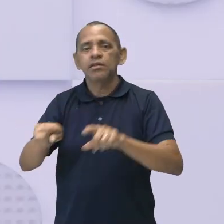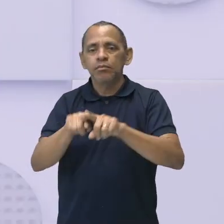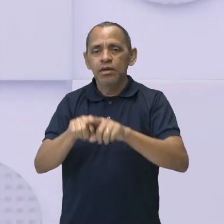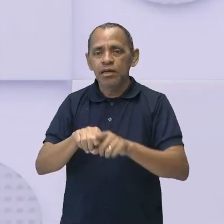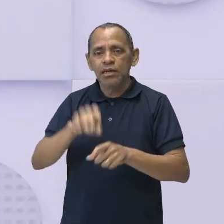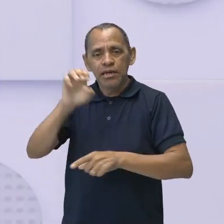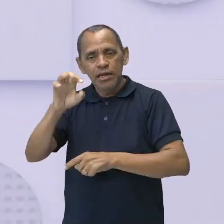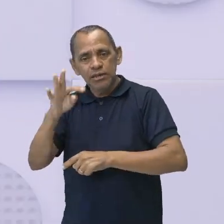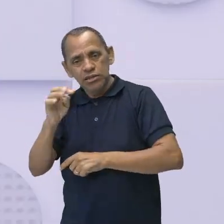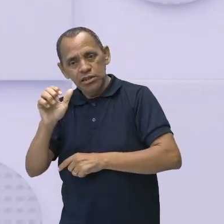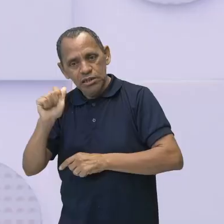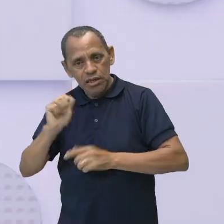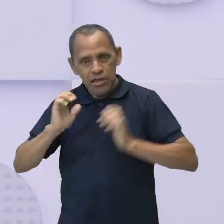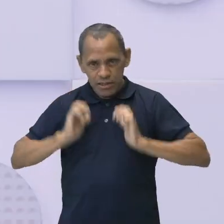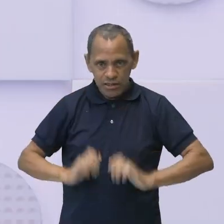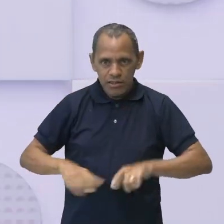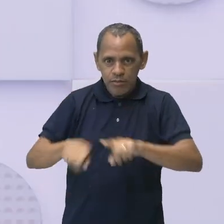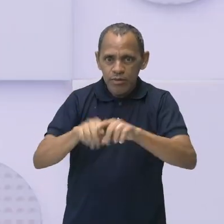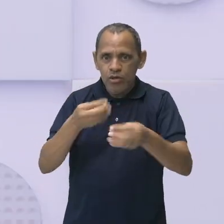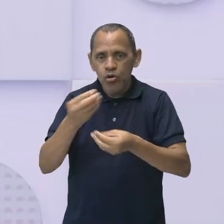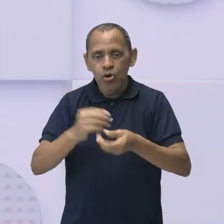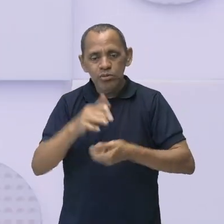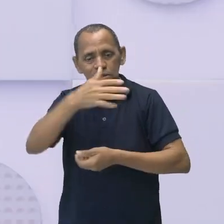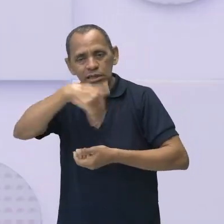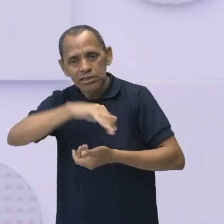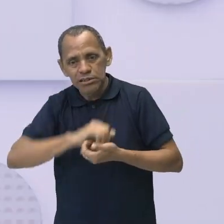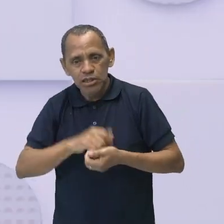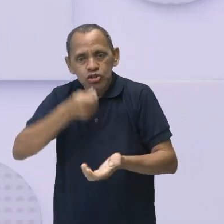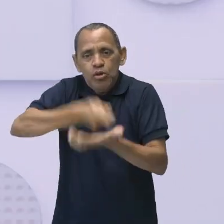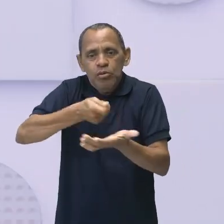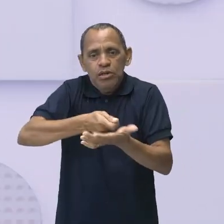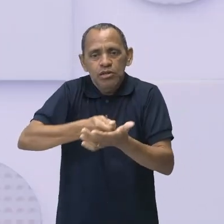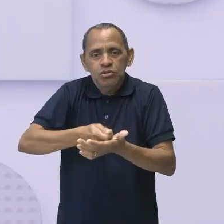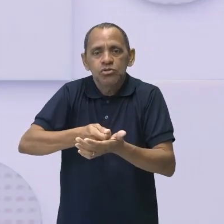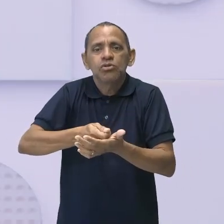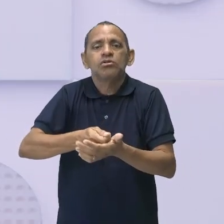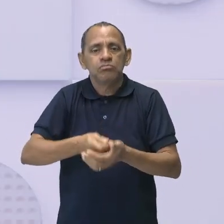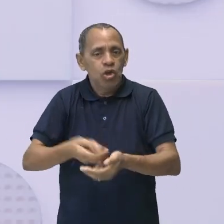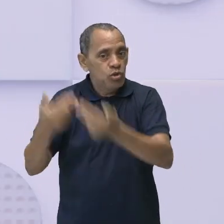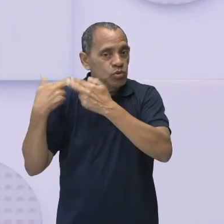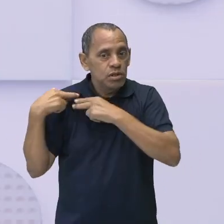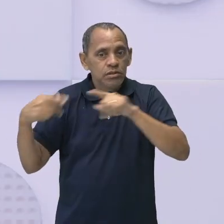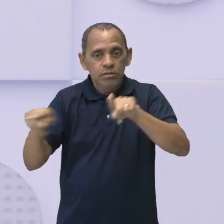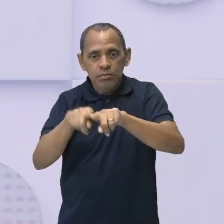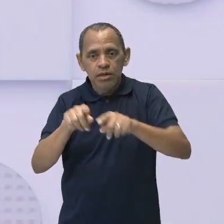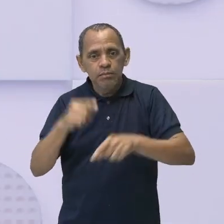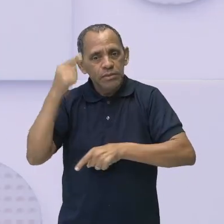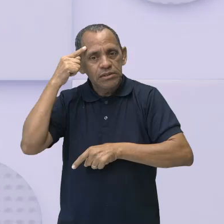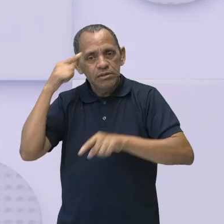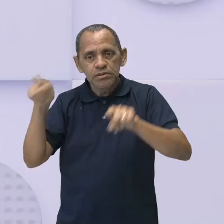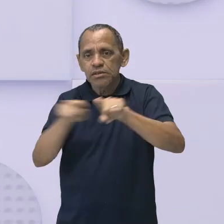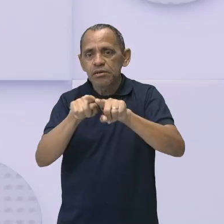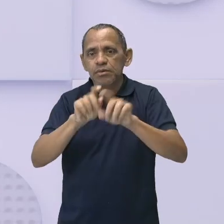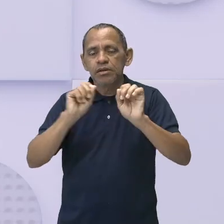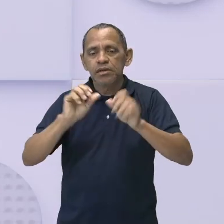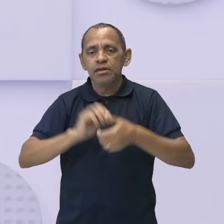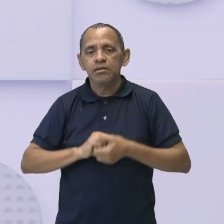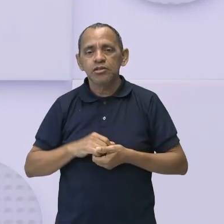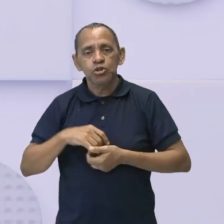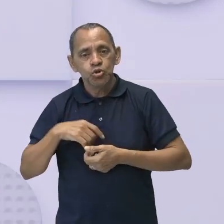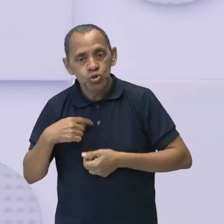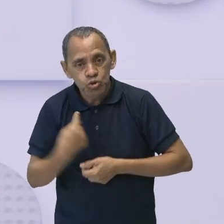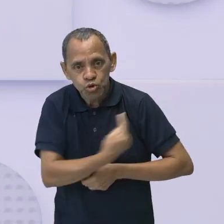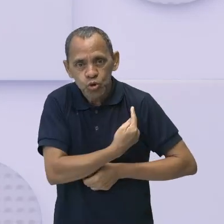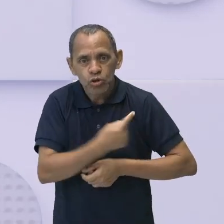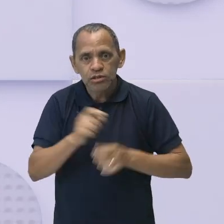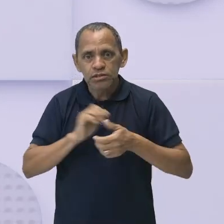campo deontológico, da deontologia, das obrigações, dos deveres, mas também pensamos, acima de tudo, na